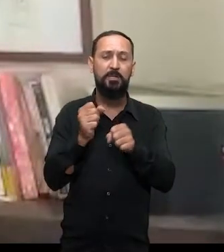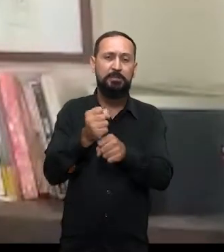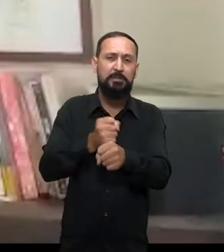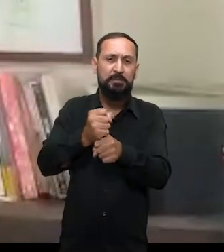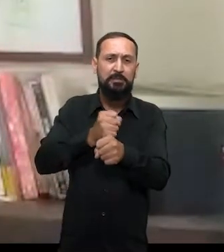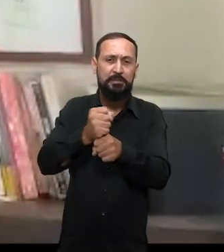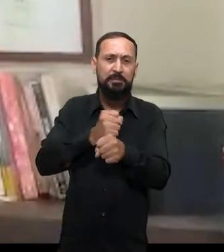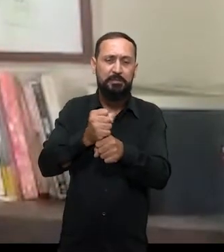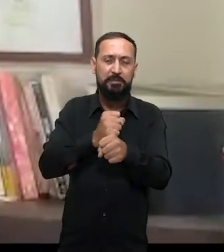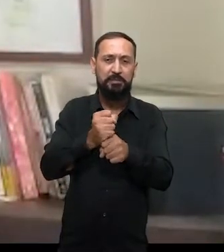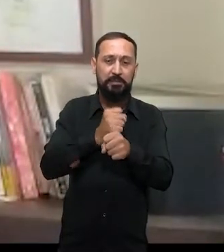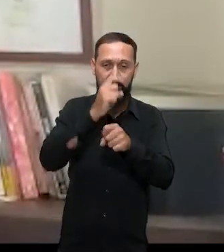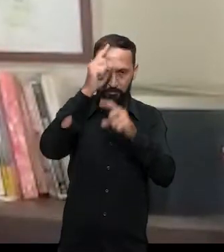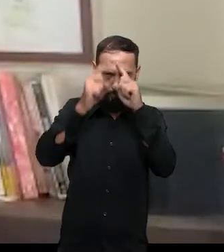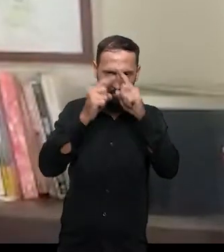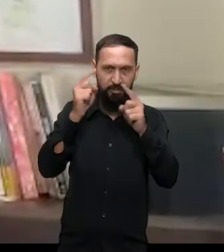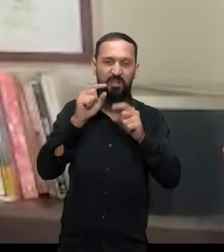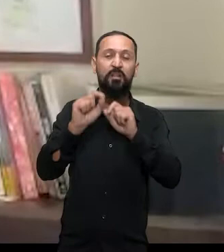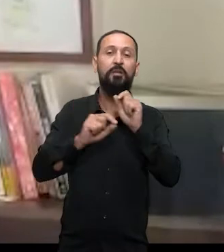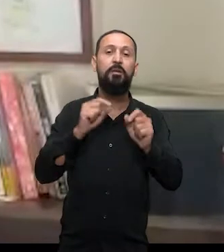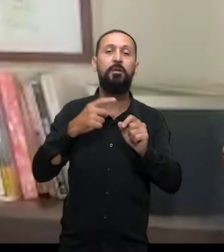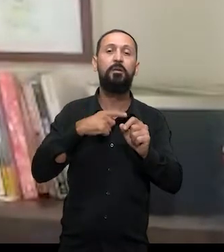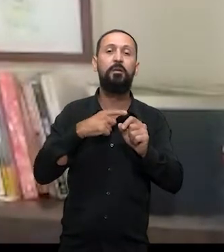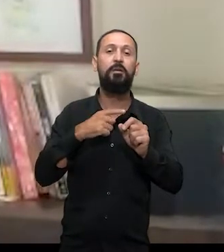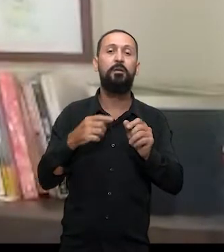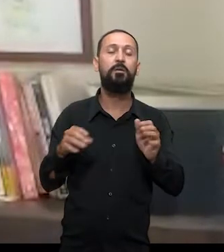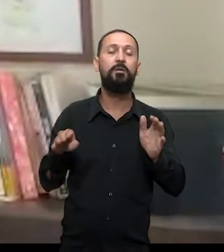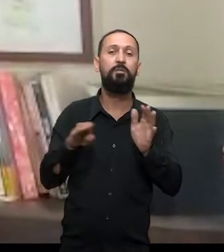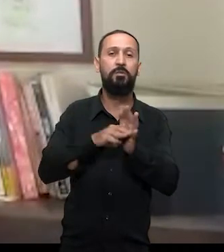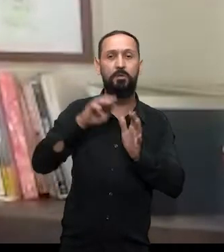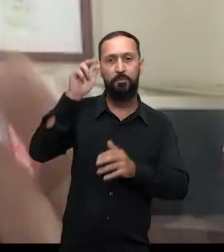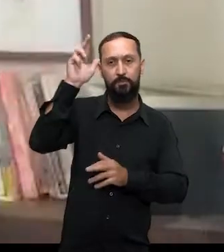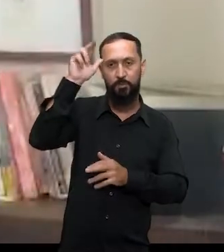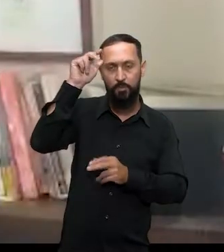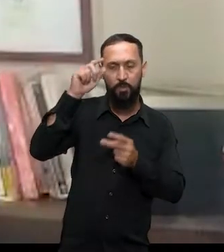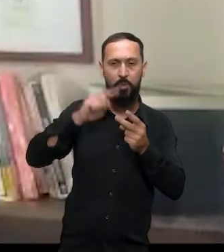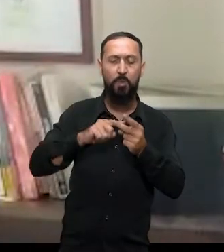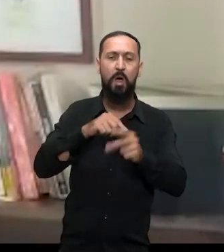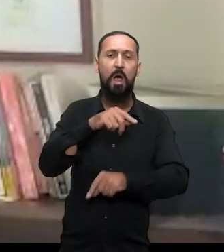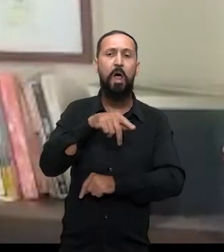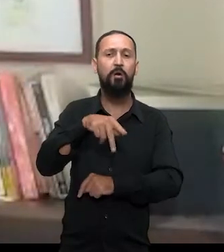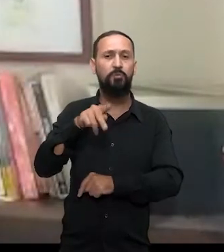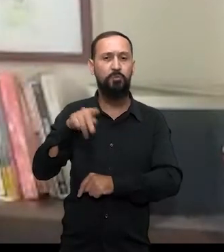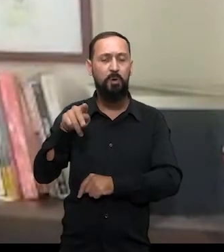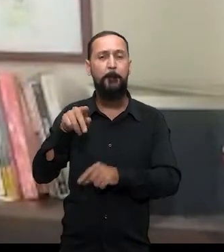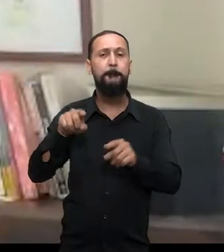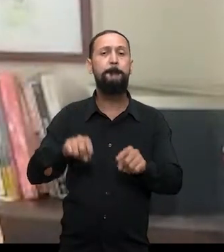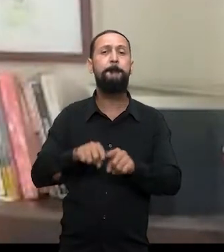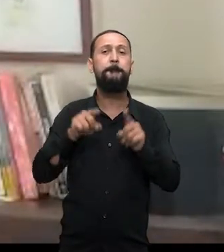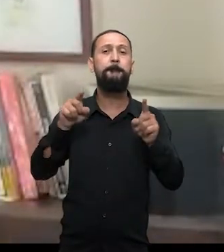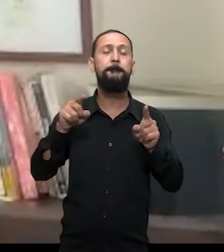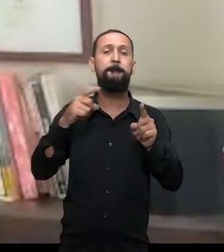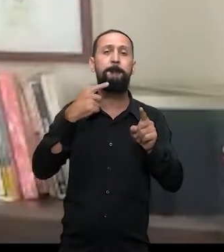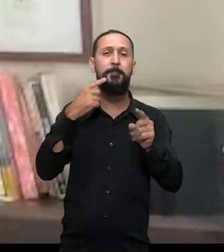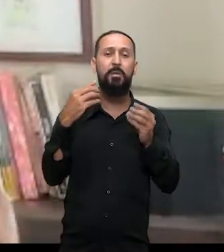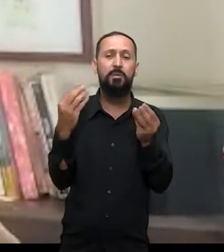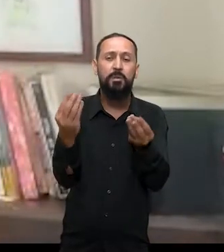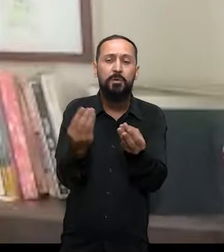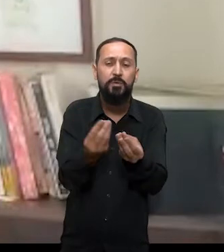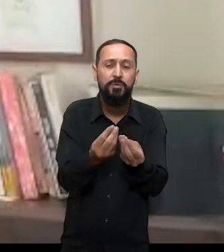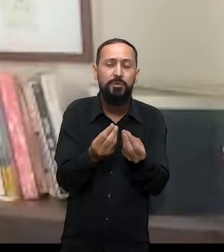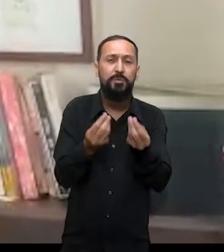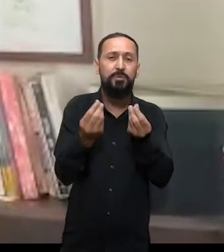durante milhares de anos e que chega até os Guaicuru e que chega até os Cajuel, mas que tem um